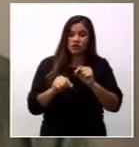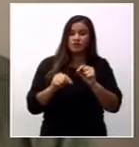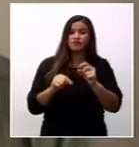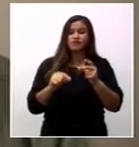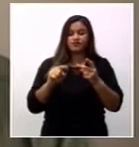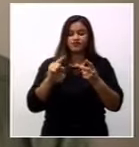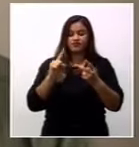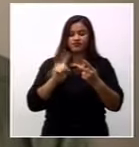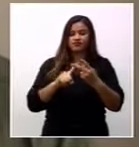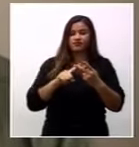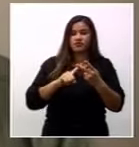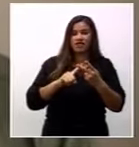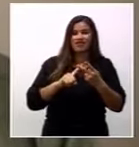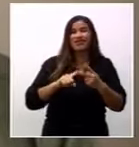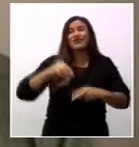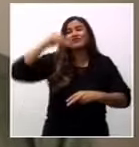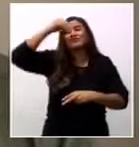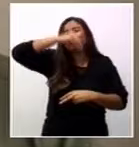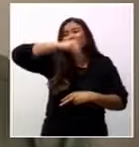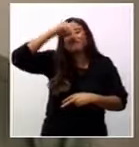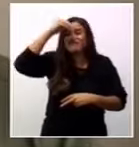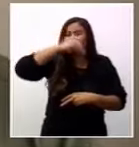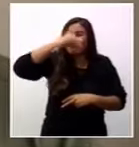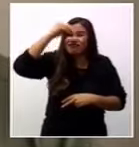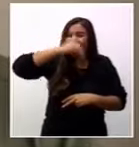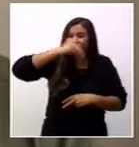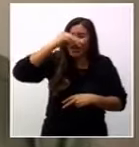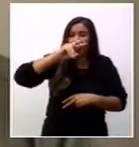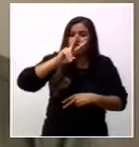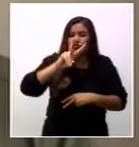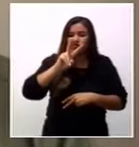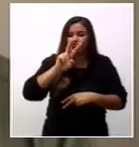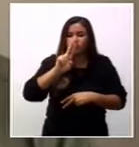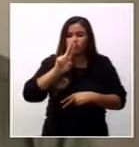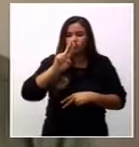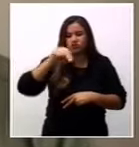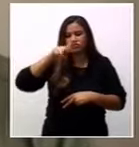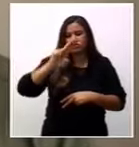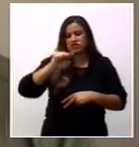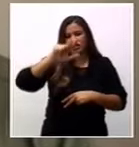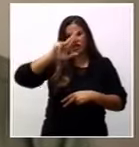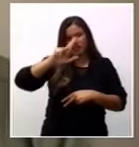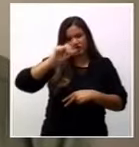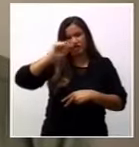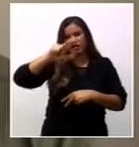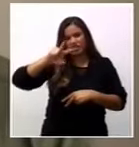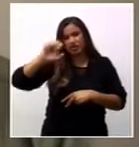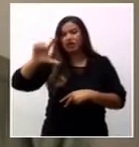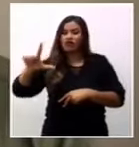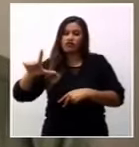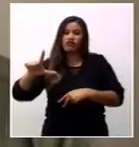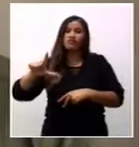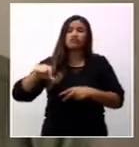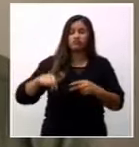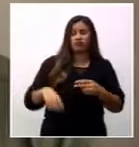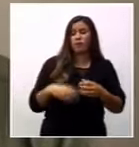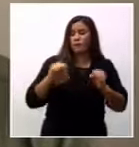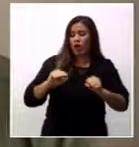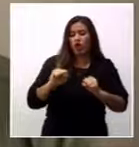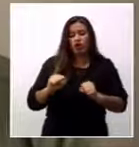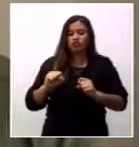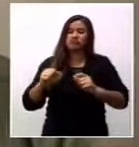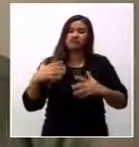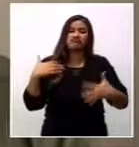da vulnerabilidade, que é um conjunto de processos e condições resultantes, né, de fatores físicos,